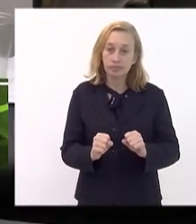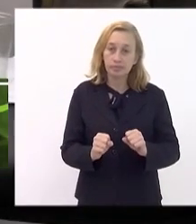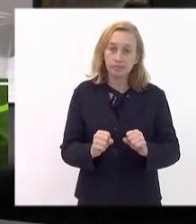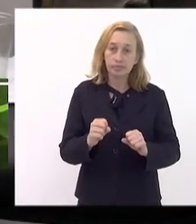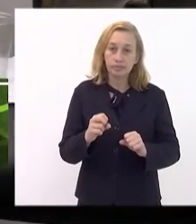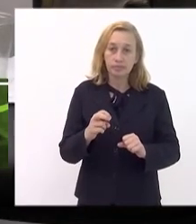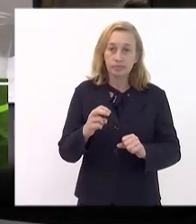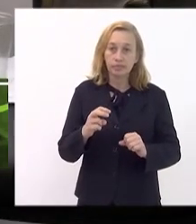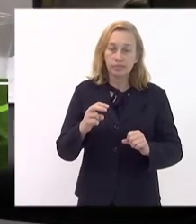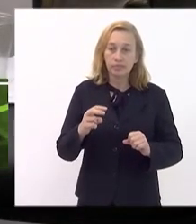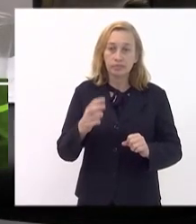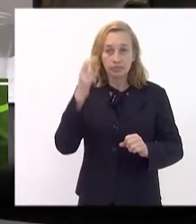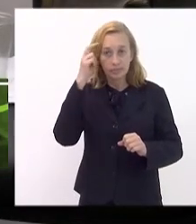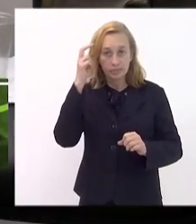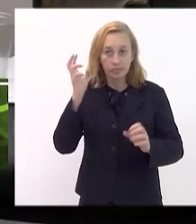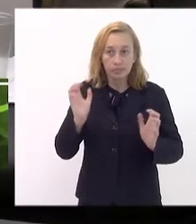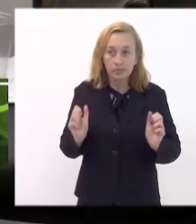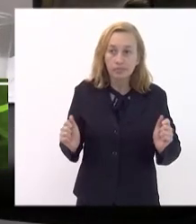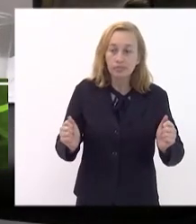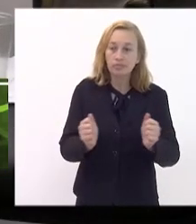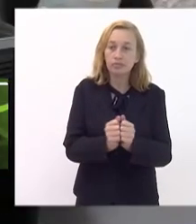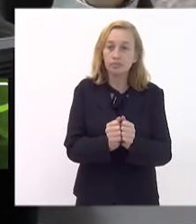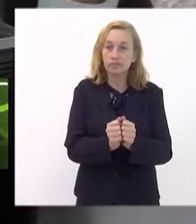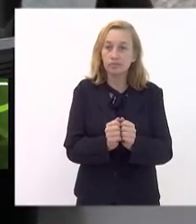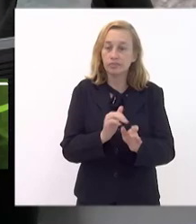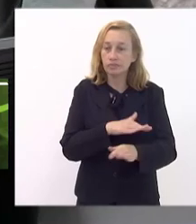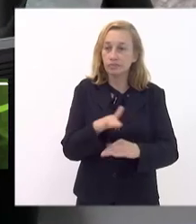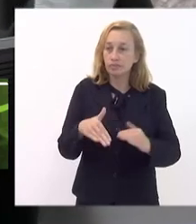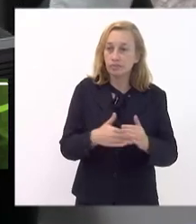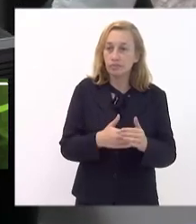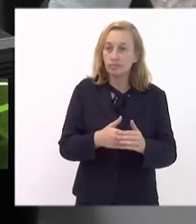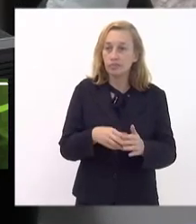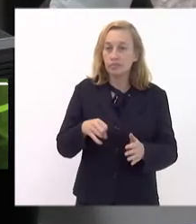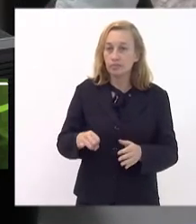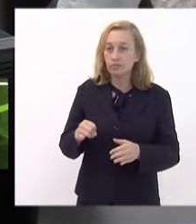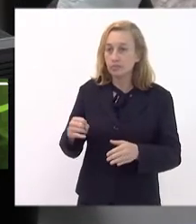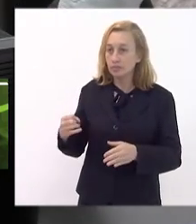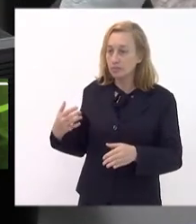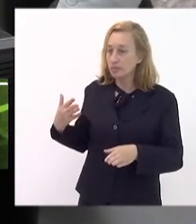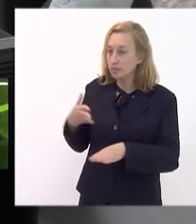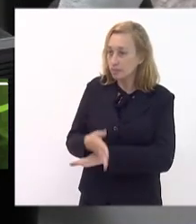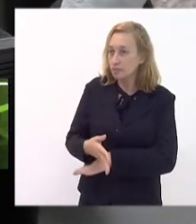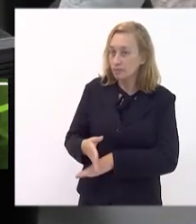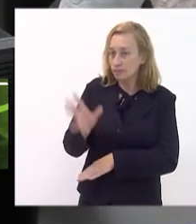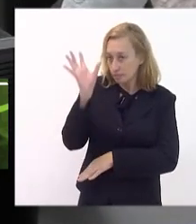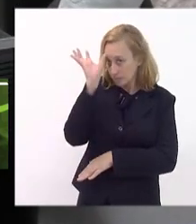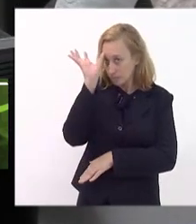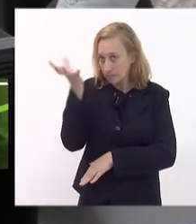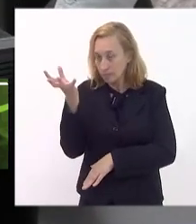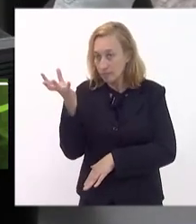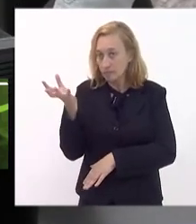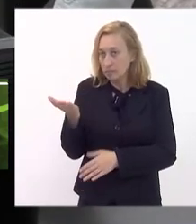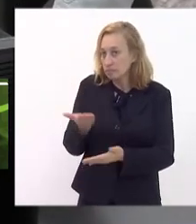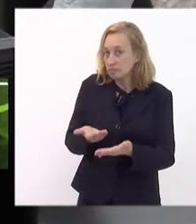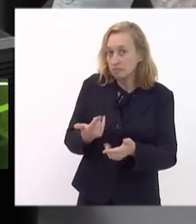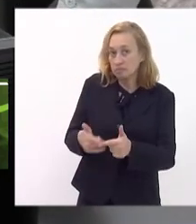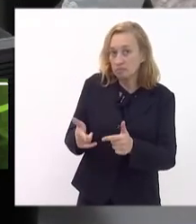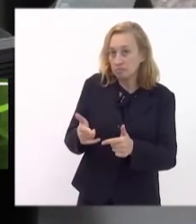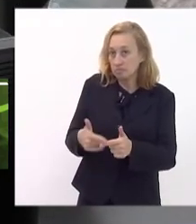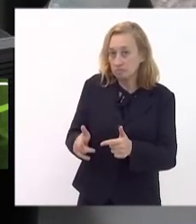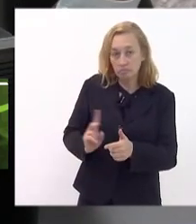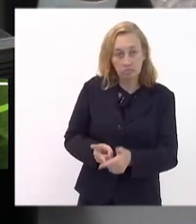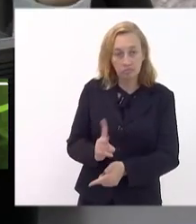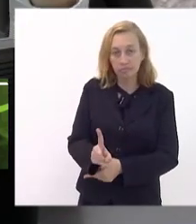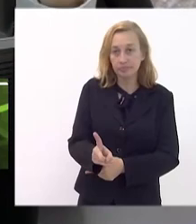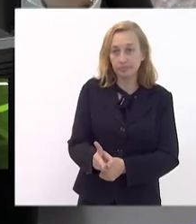no conjunto do que já existe. Porque se o que veio é a solução, a instituição acabou.